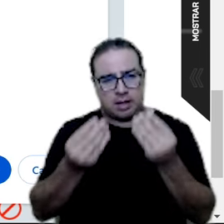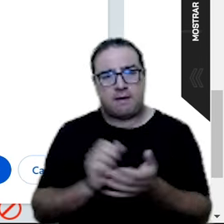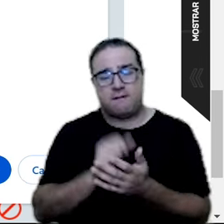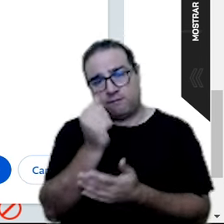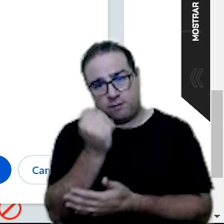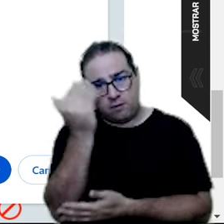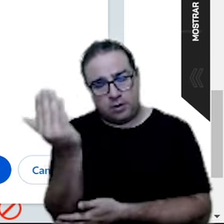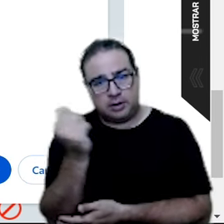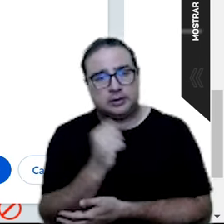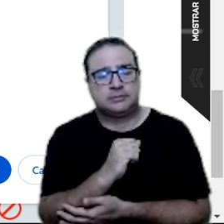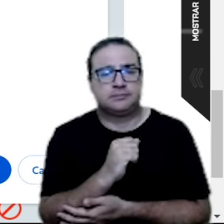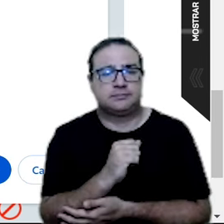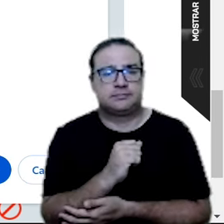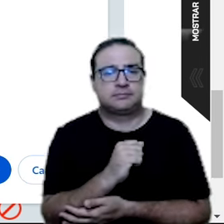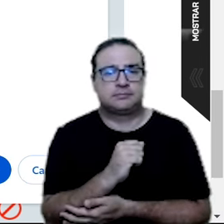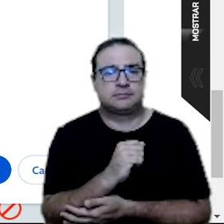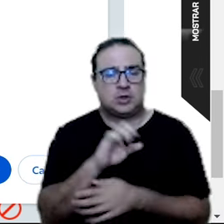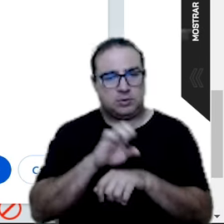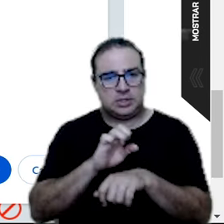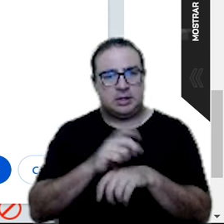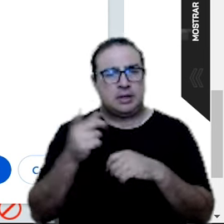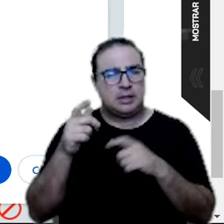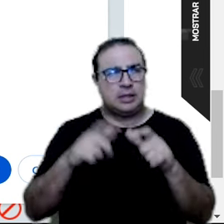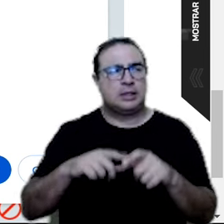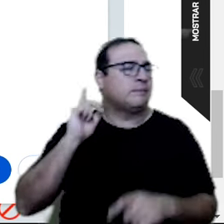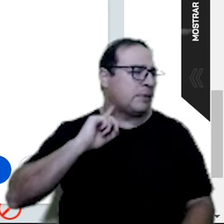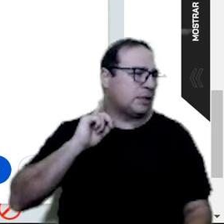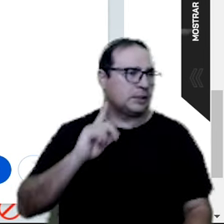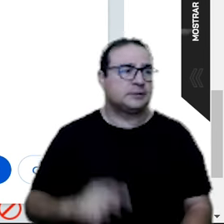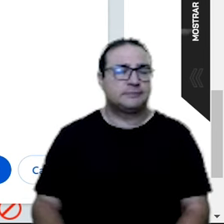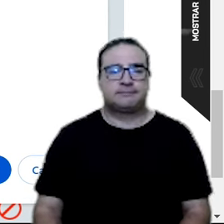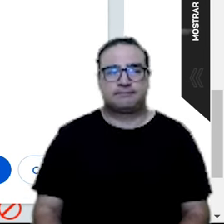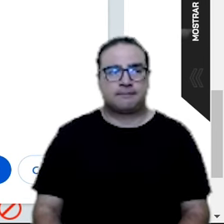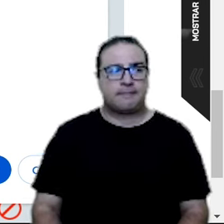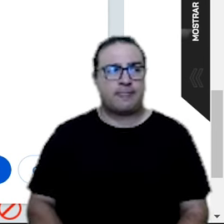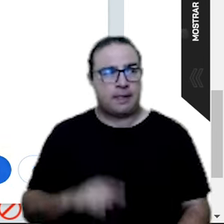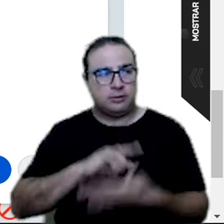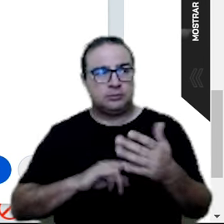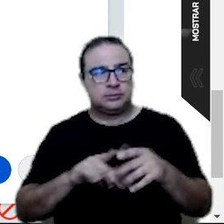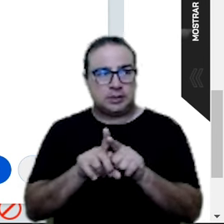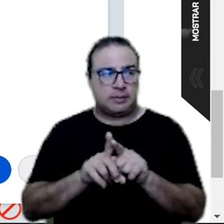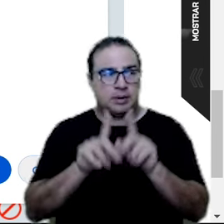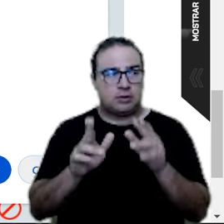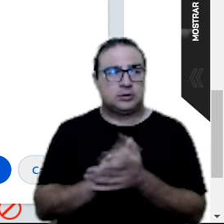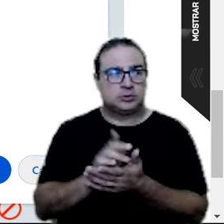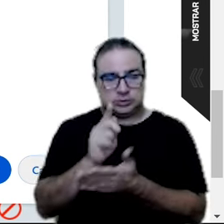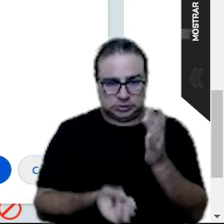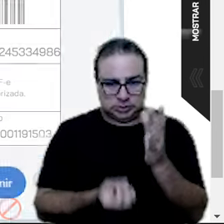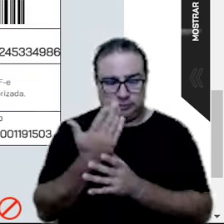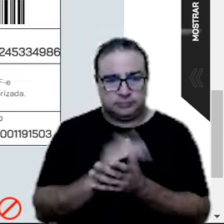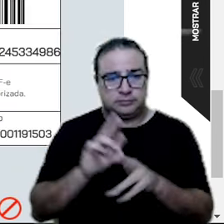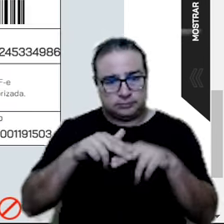eu emiti para fora para fora do do Estado eu emiti lá para Minas Gerais n né Tá aqui o documento também